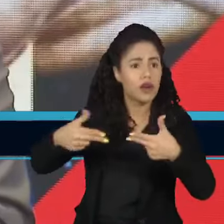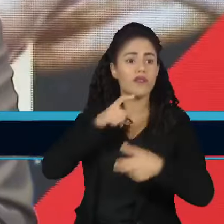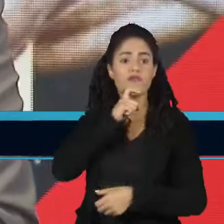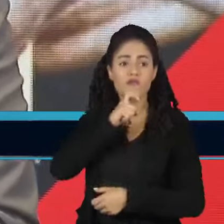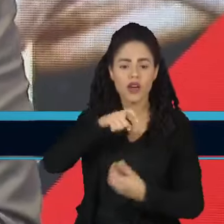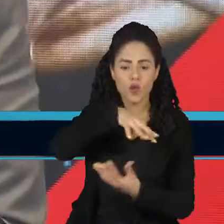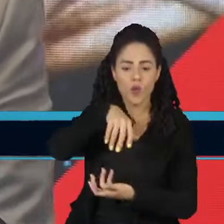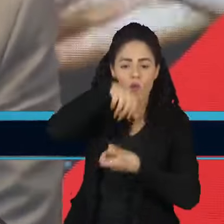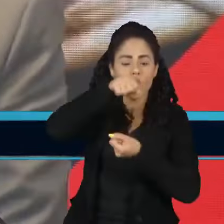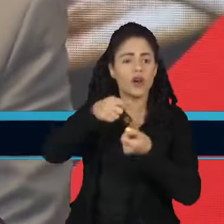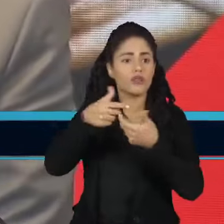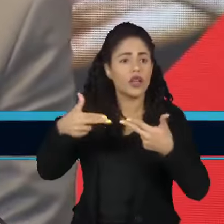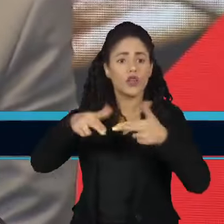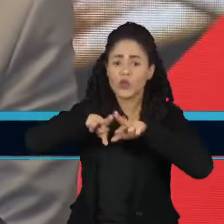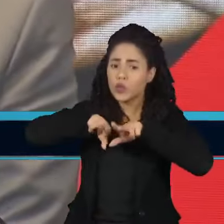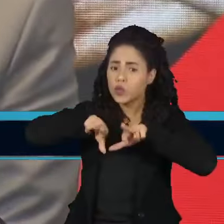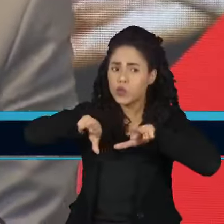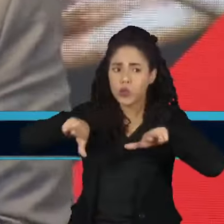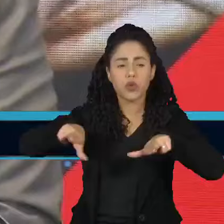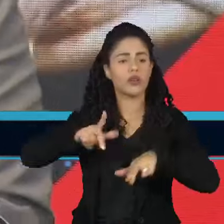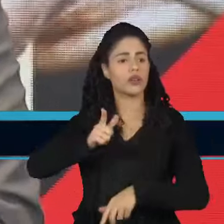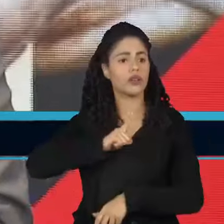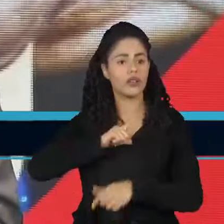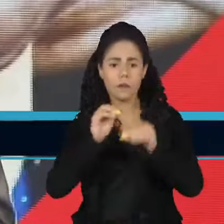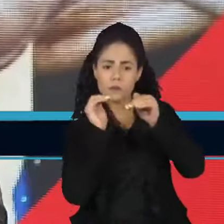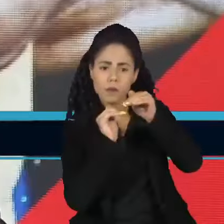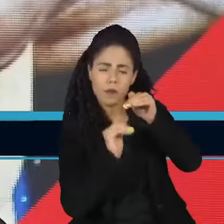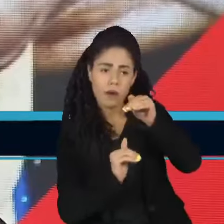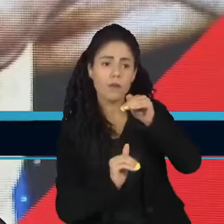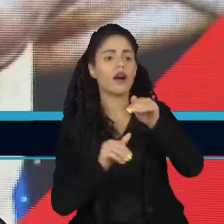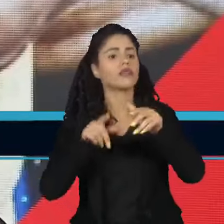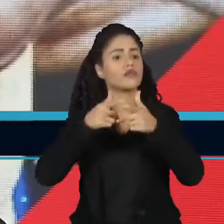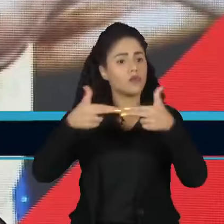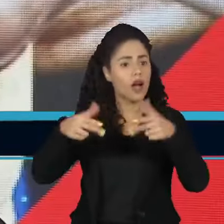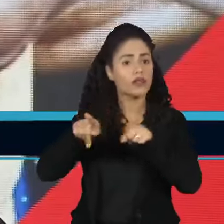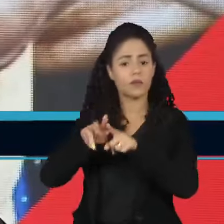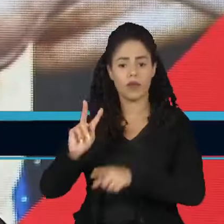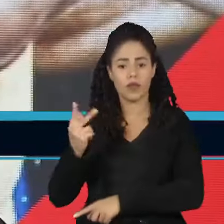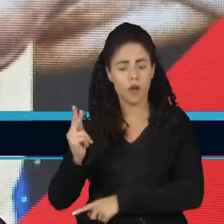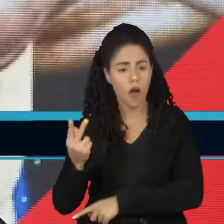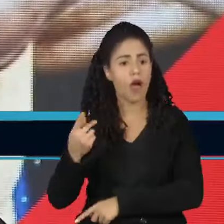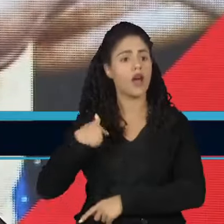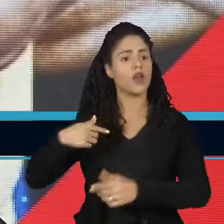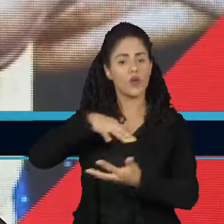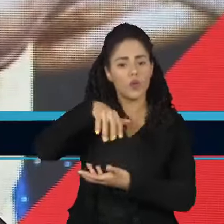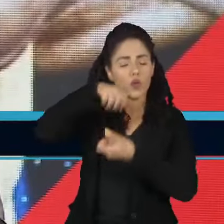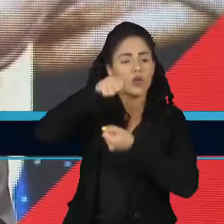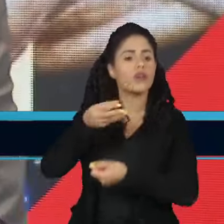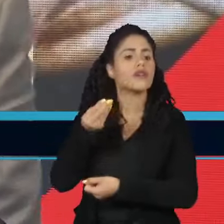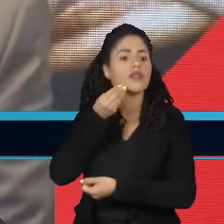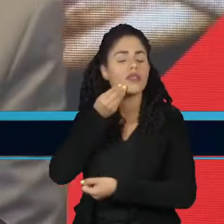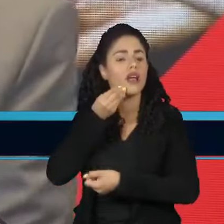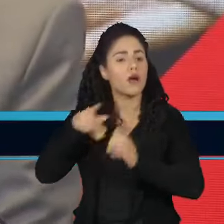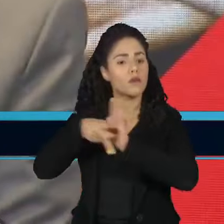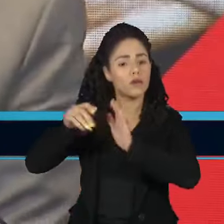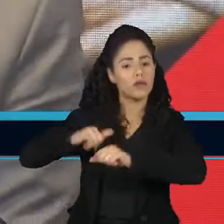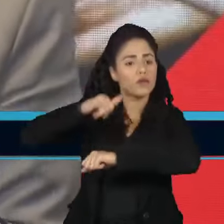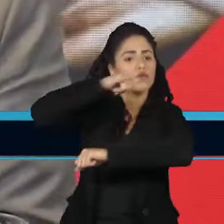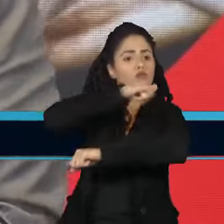Verde captura e estocagem de carbono combustível sustentável de aviação